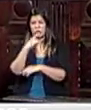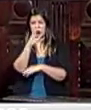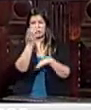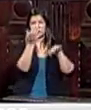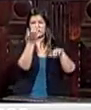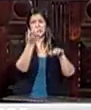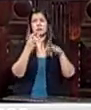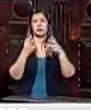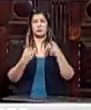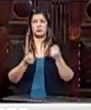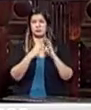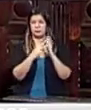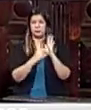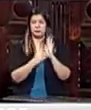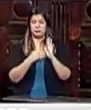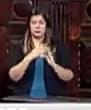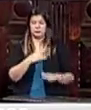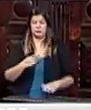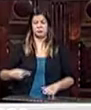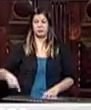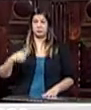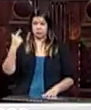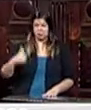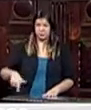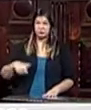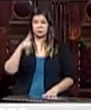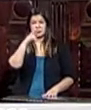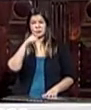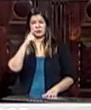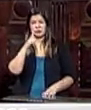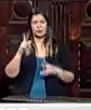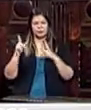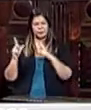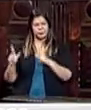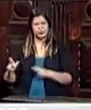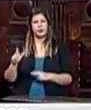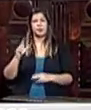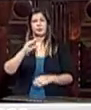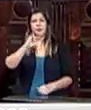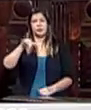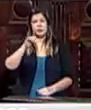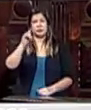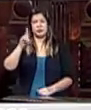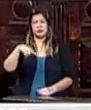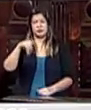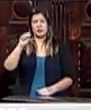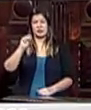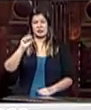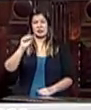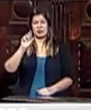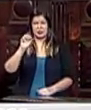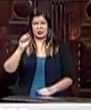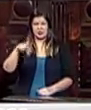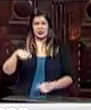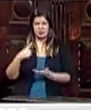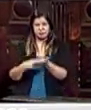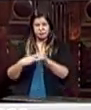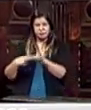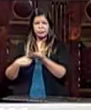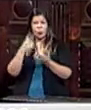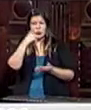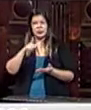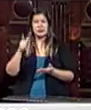da reeleição. O mesmo procedimento de José Sarney para ter mais 1 ano de mandato na Assembleia